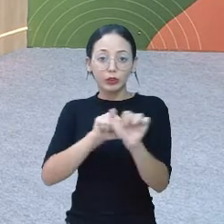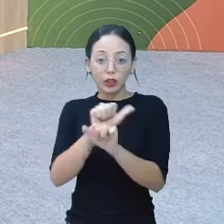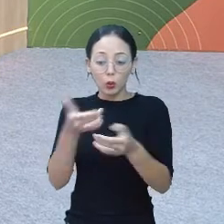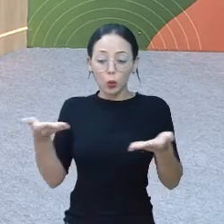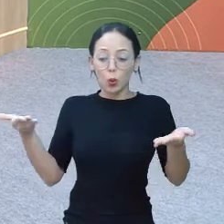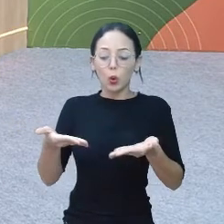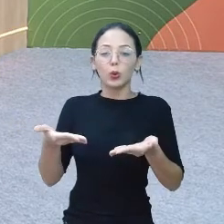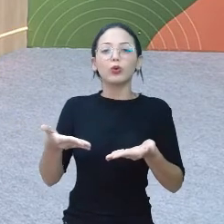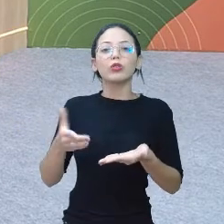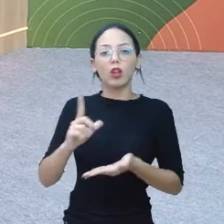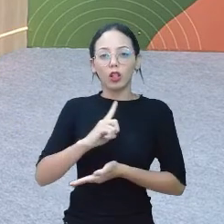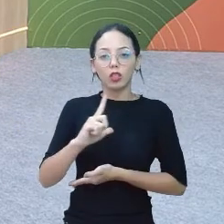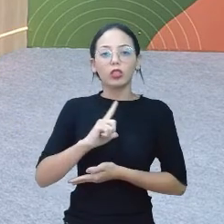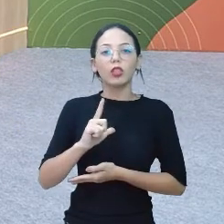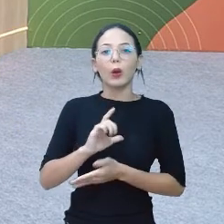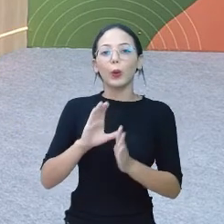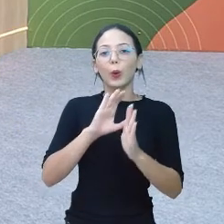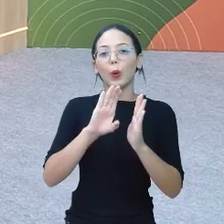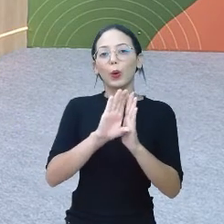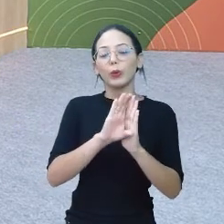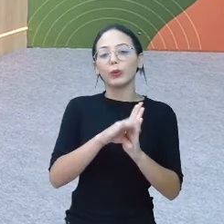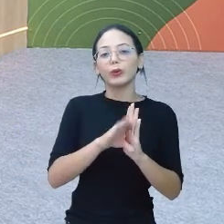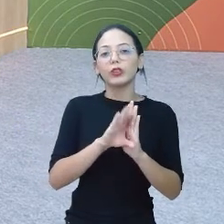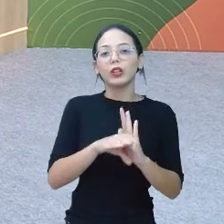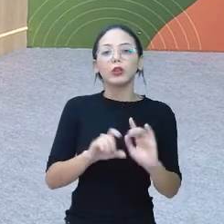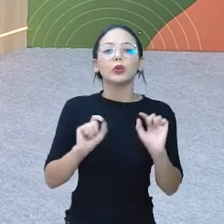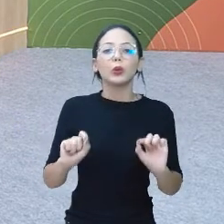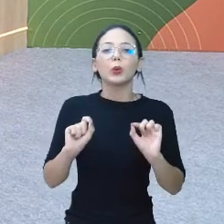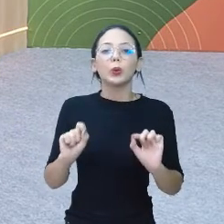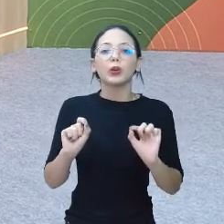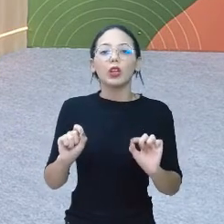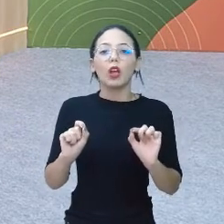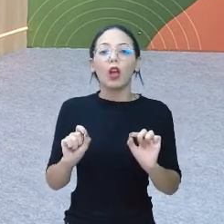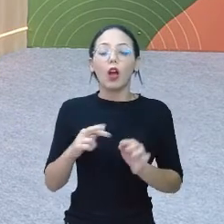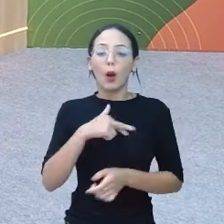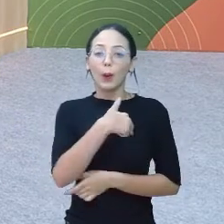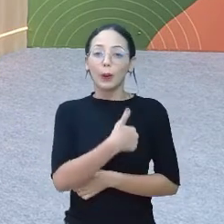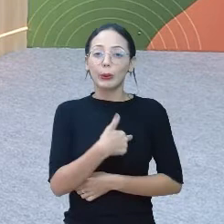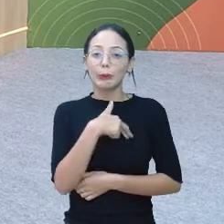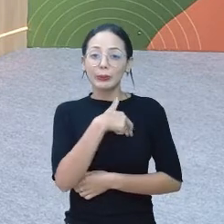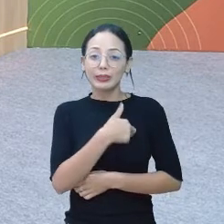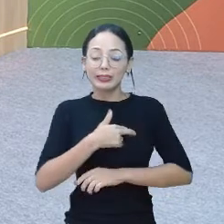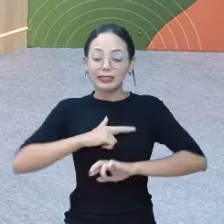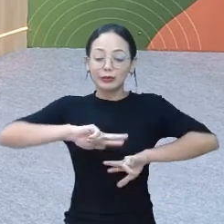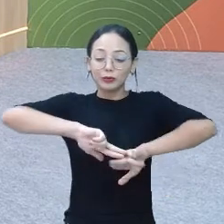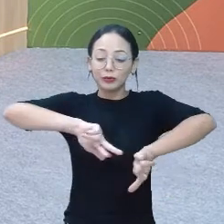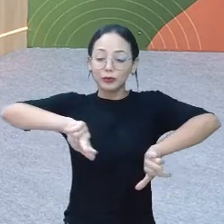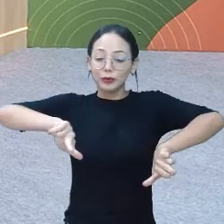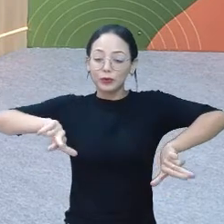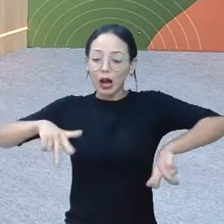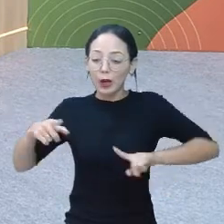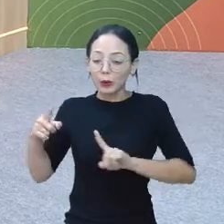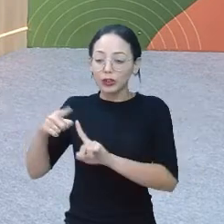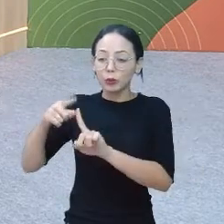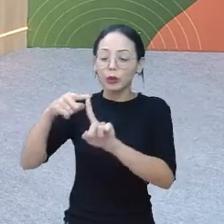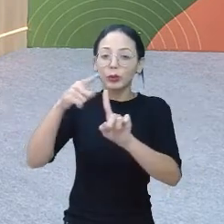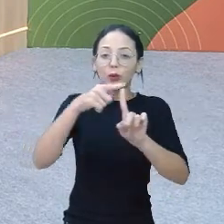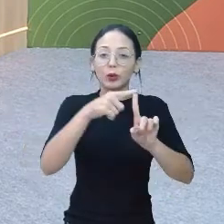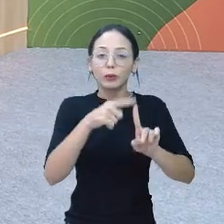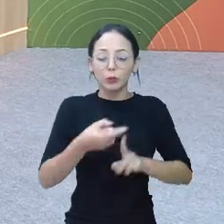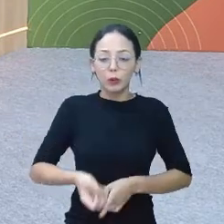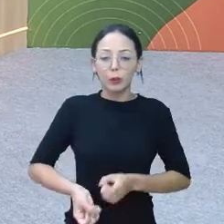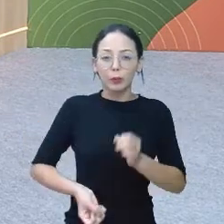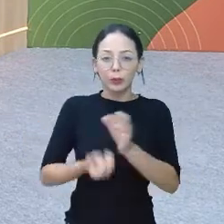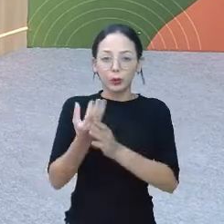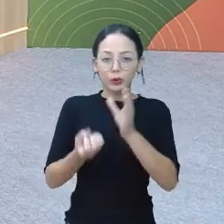chegar ao que a gente tem hoje o que é entendido como romance, né? Os mais diversos tipos de